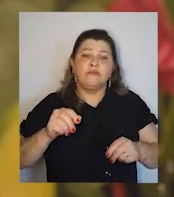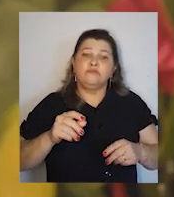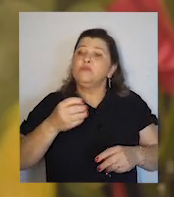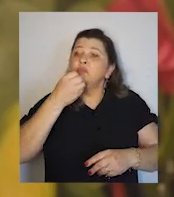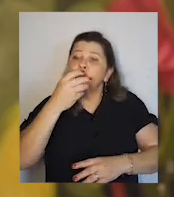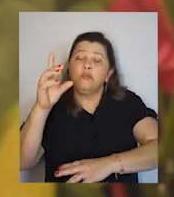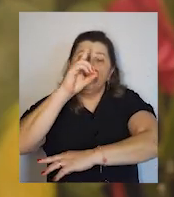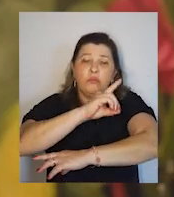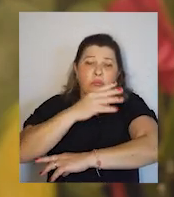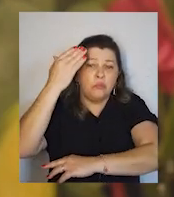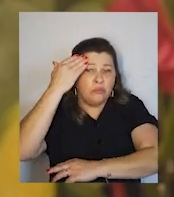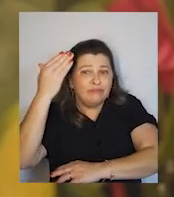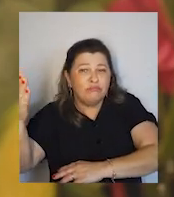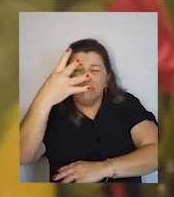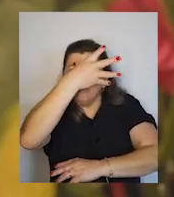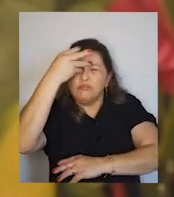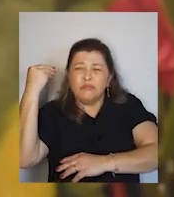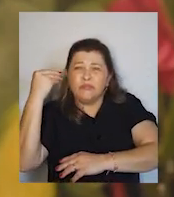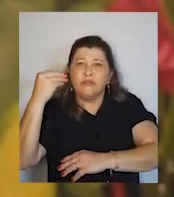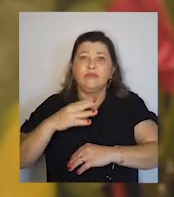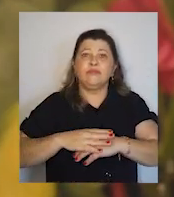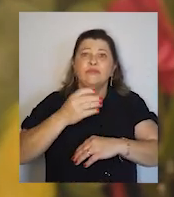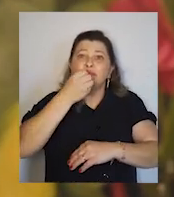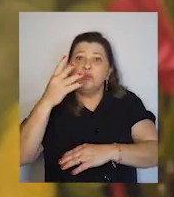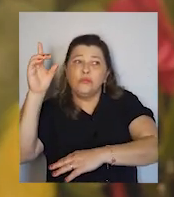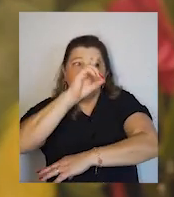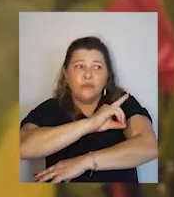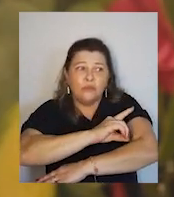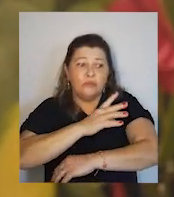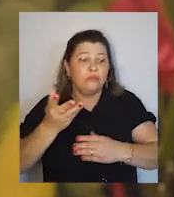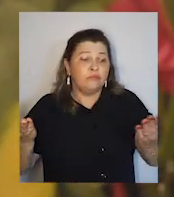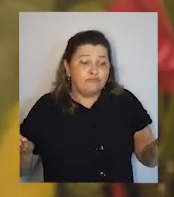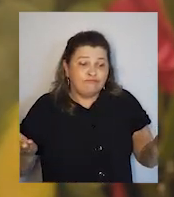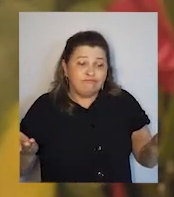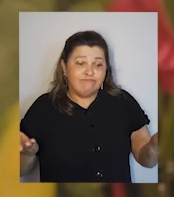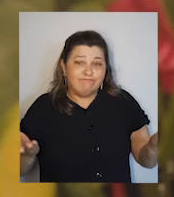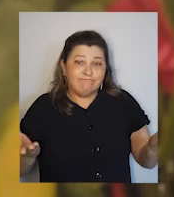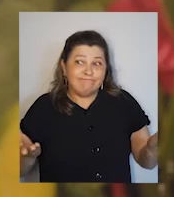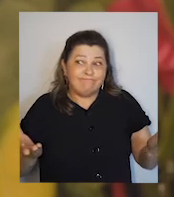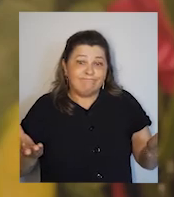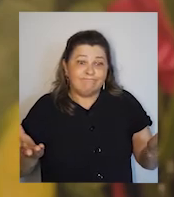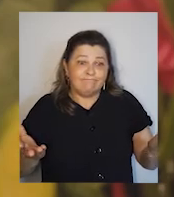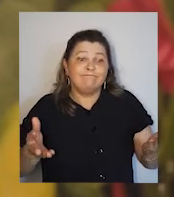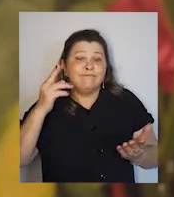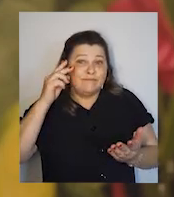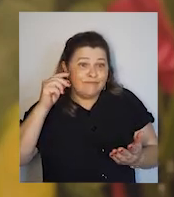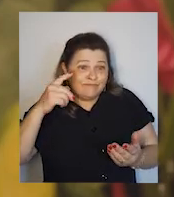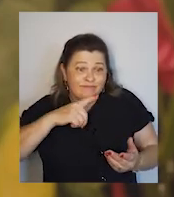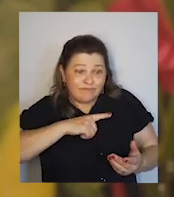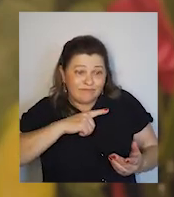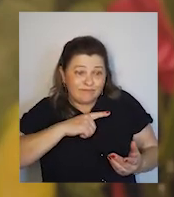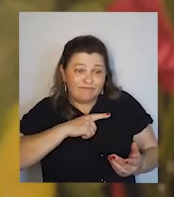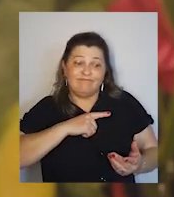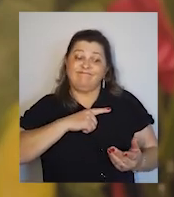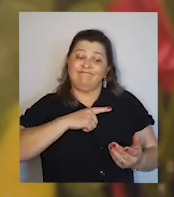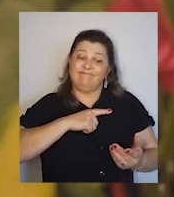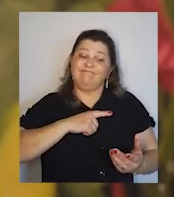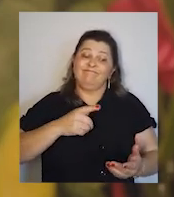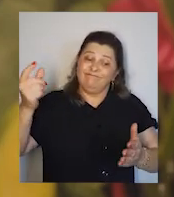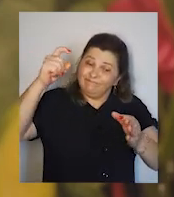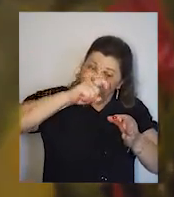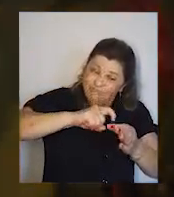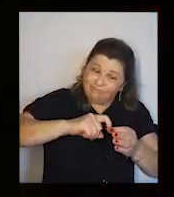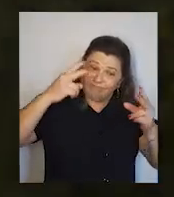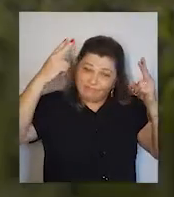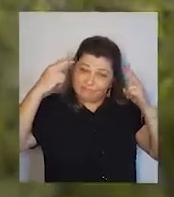vezes eu esquecia de cumprimentar, coisa que eu não faço. E aí, aí eu tive que pedalar bonito até voltar